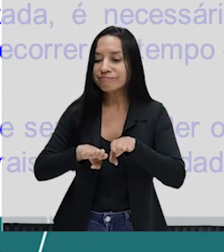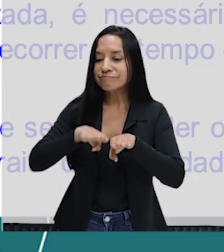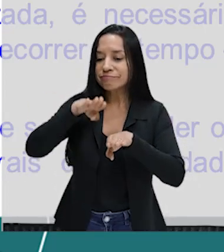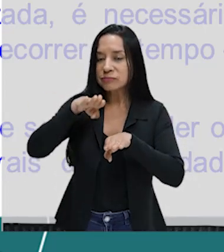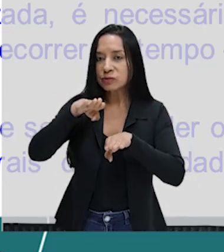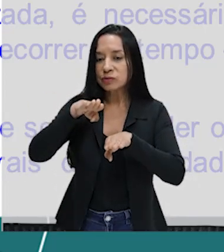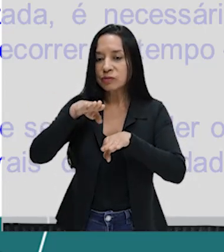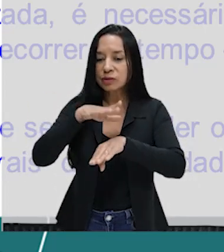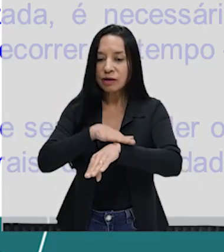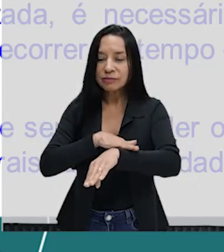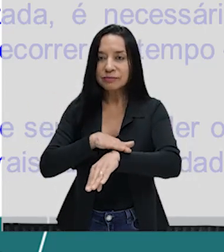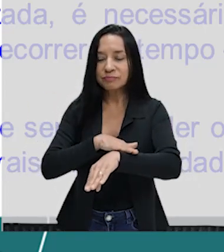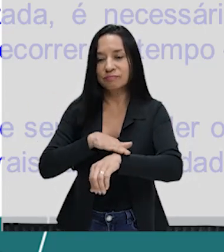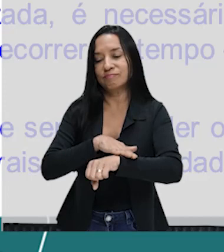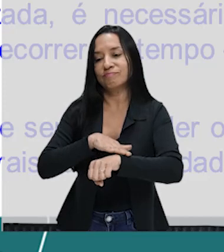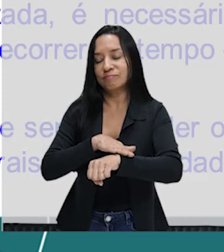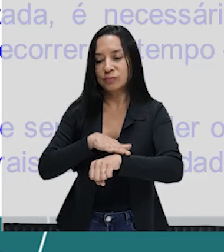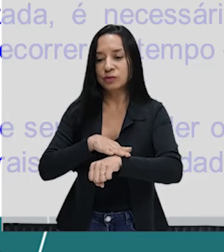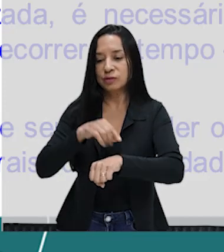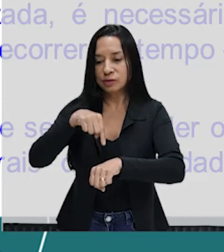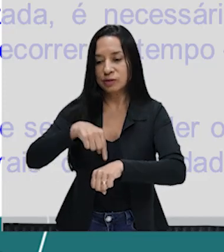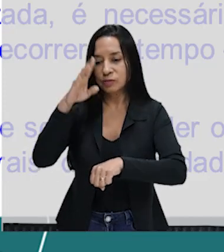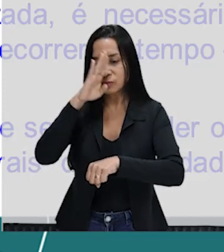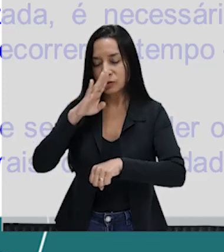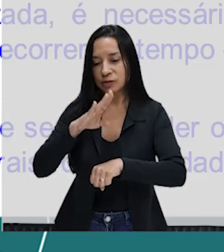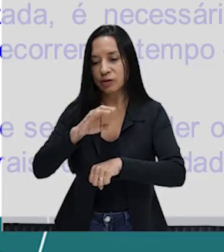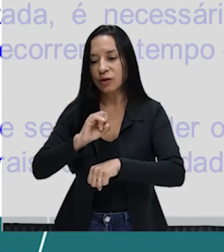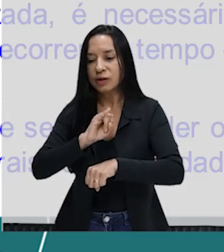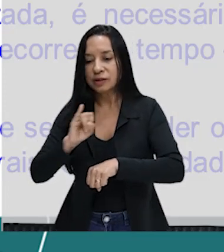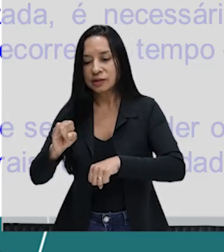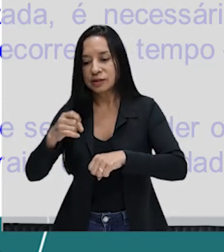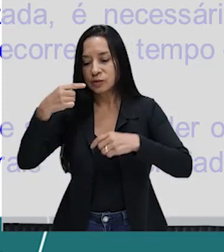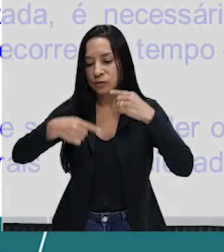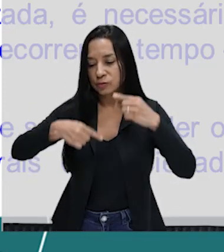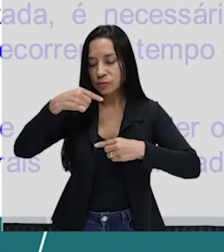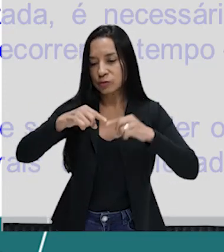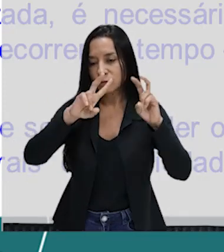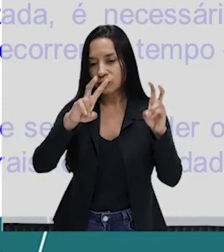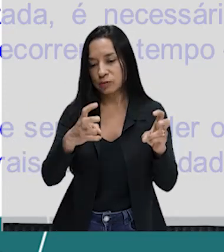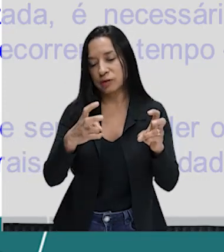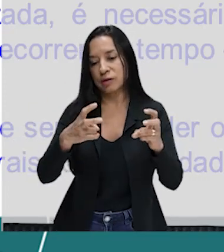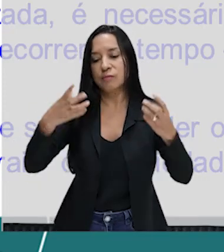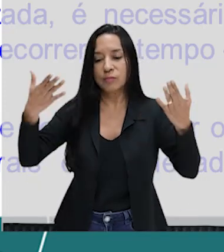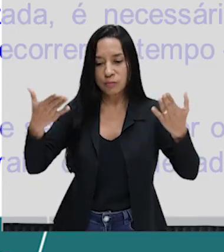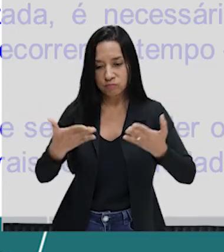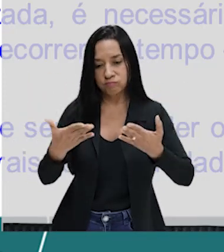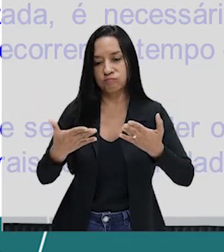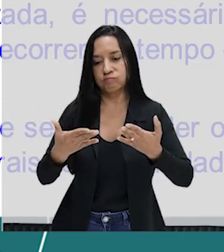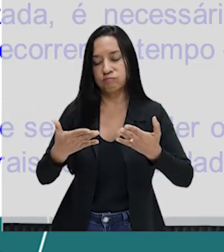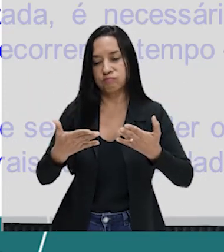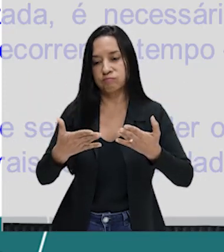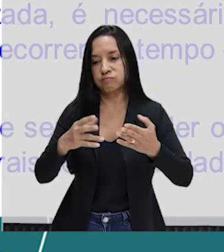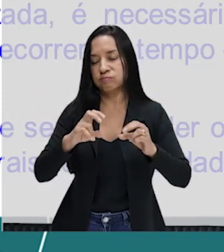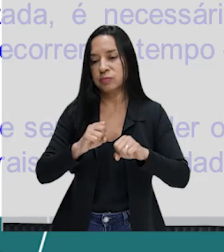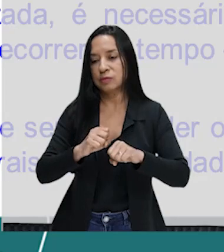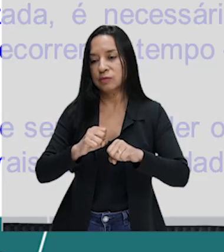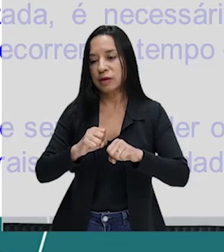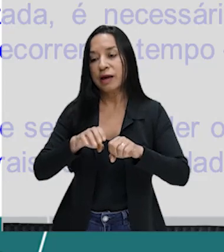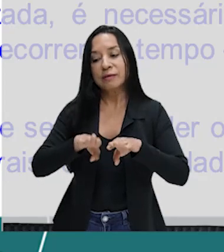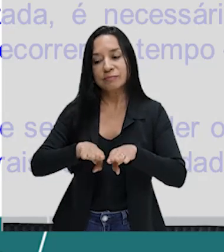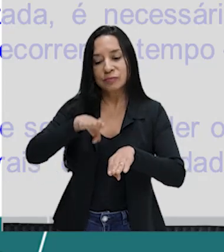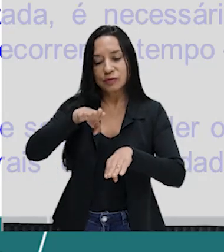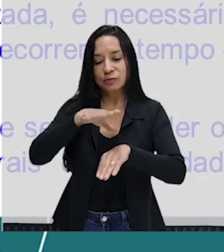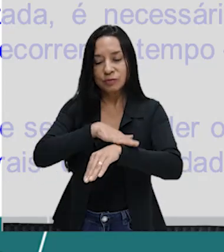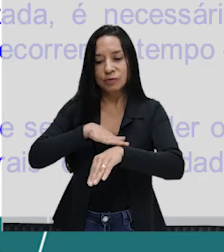existe no Brasil. Se nós discutirmos um tema presente como esse, a desigualdade étnica existente